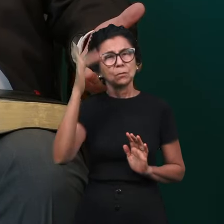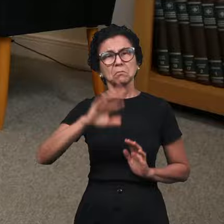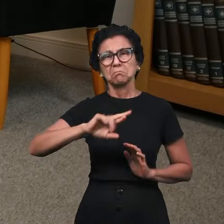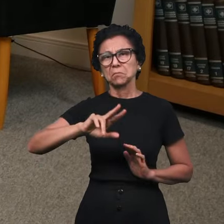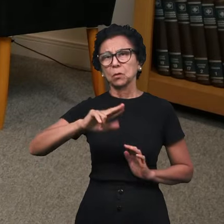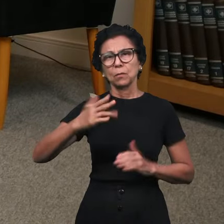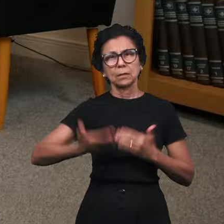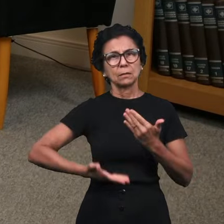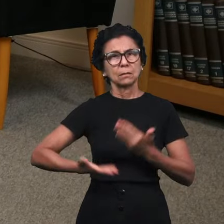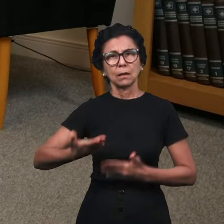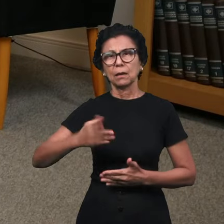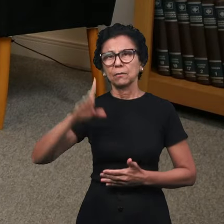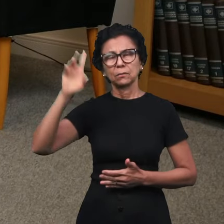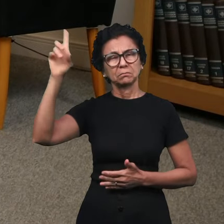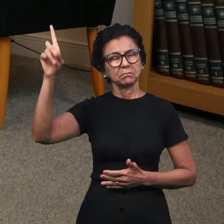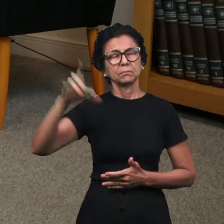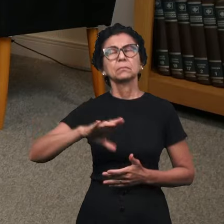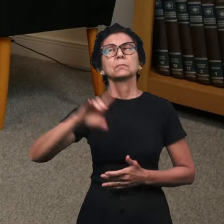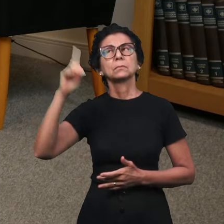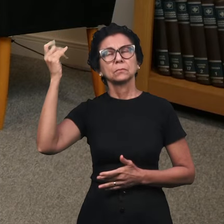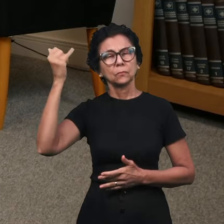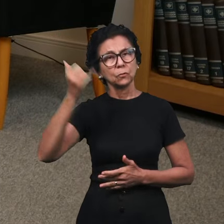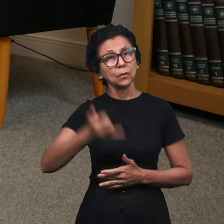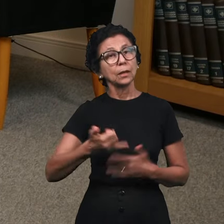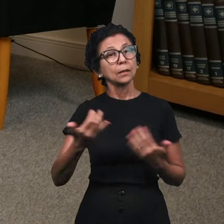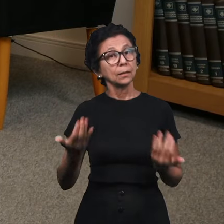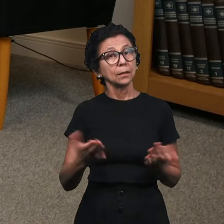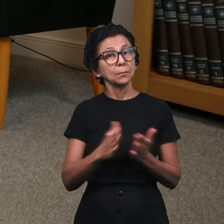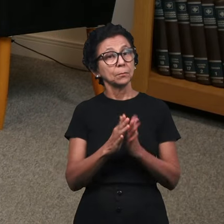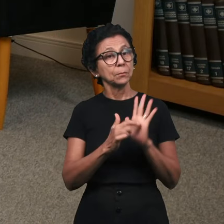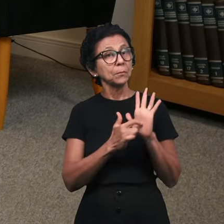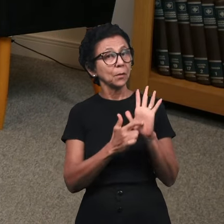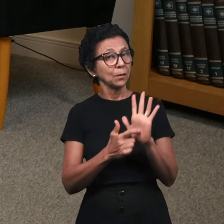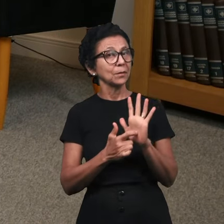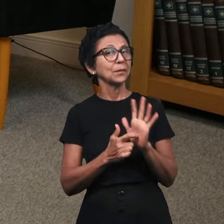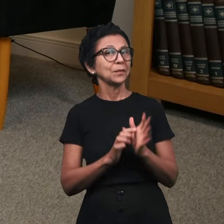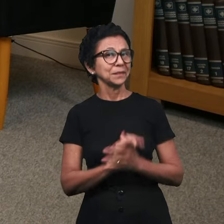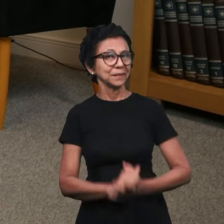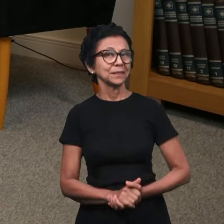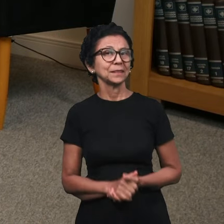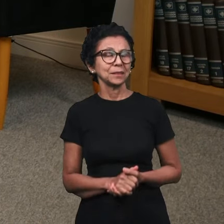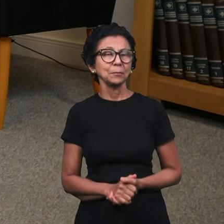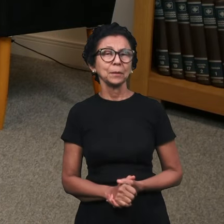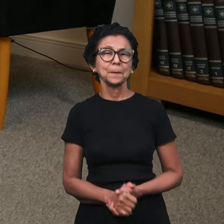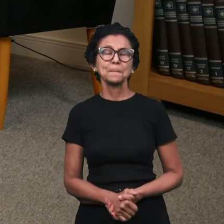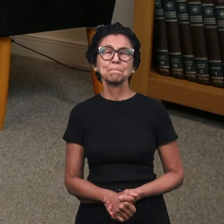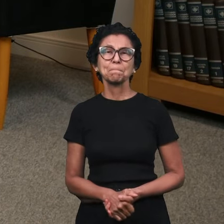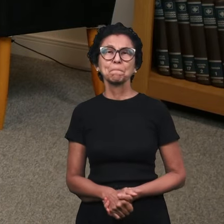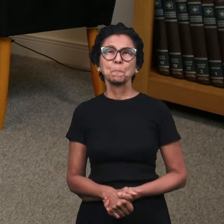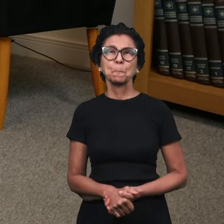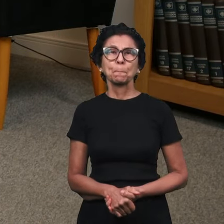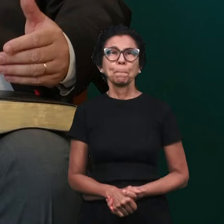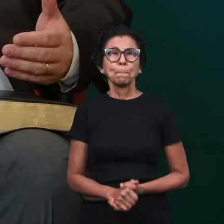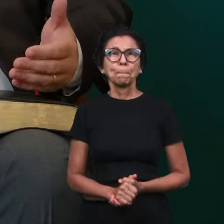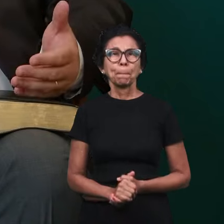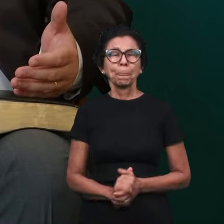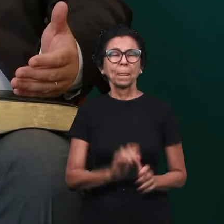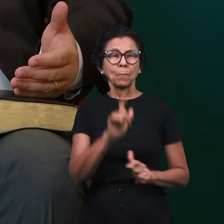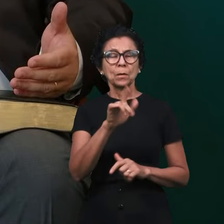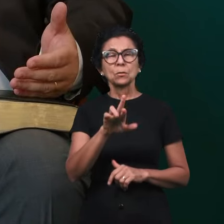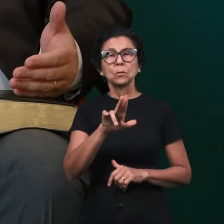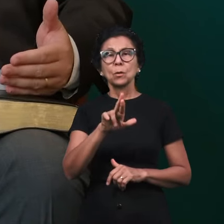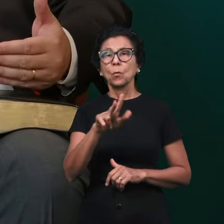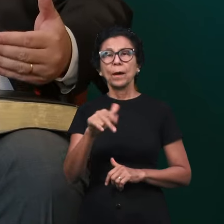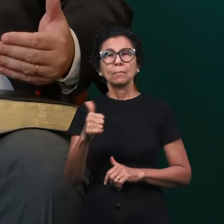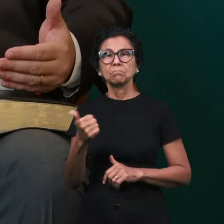pastor? Até pessoas que não são servos do Senhor, inclusive na palavra, Deus se manifestou a eles através de sonhos. Isso. Com um